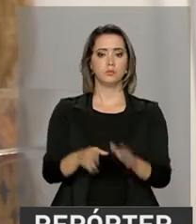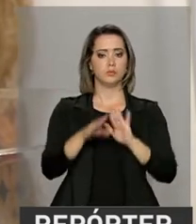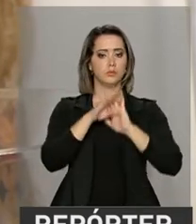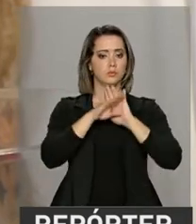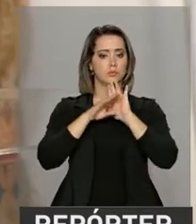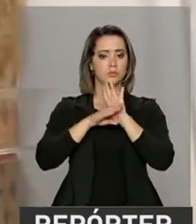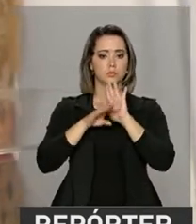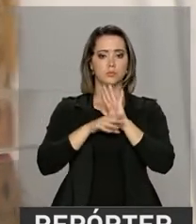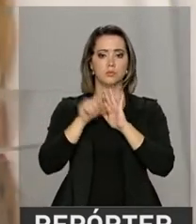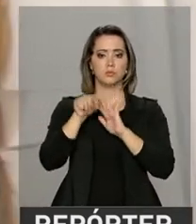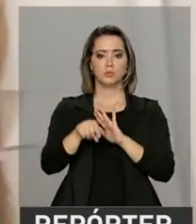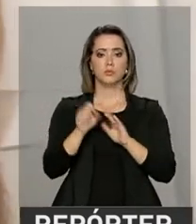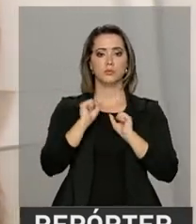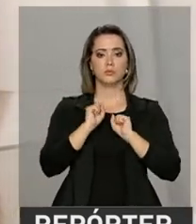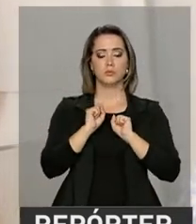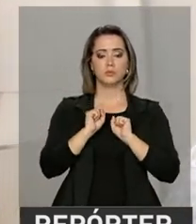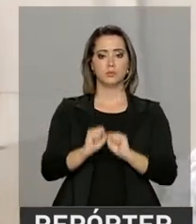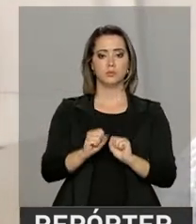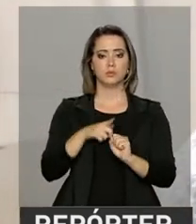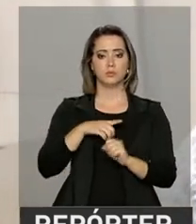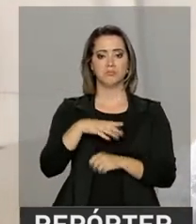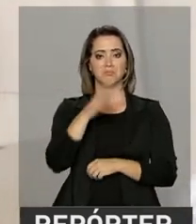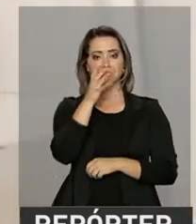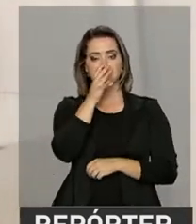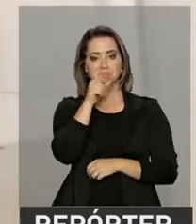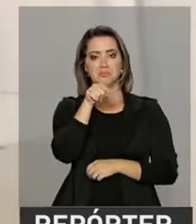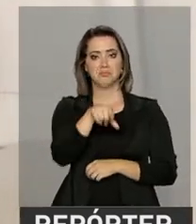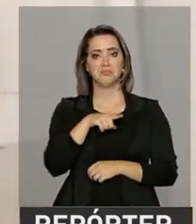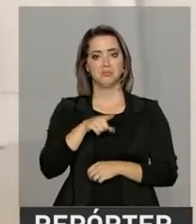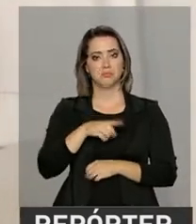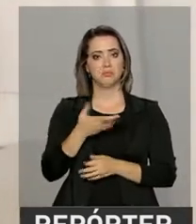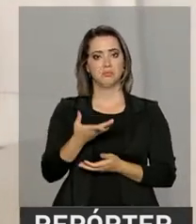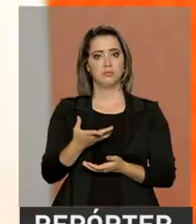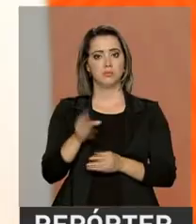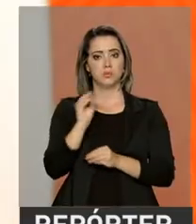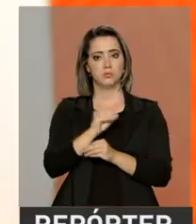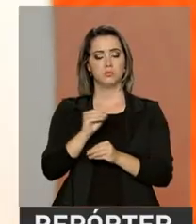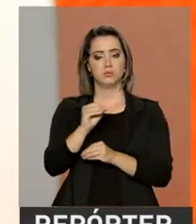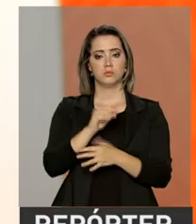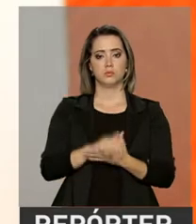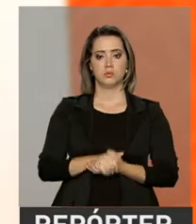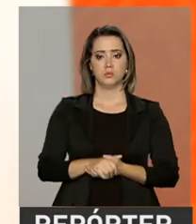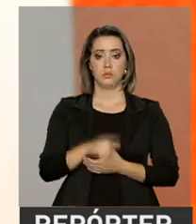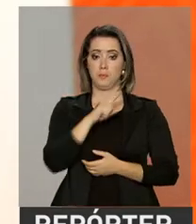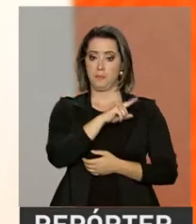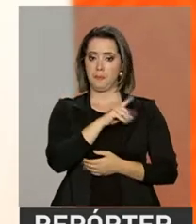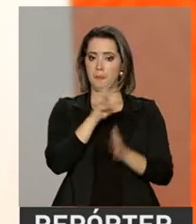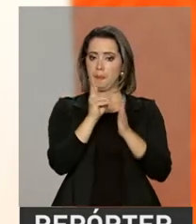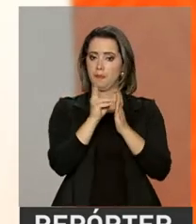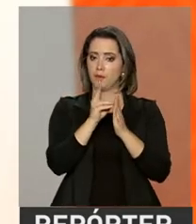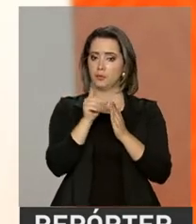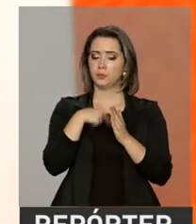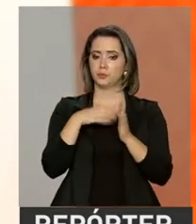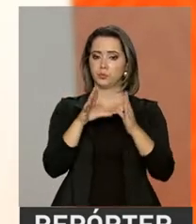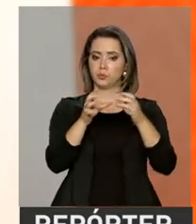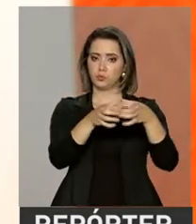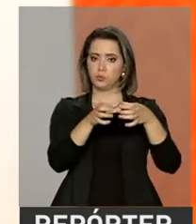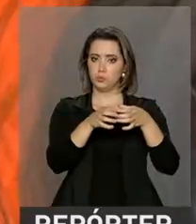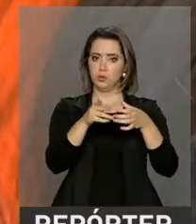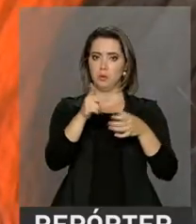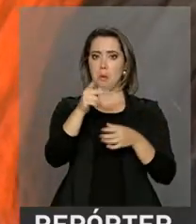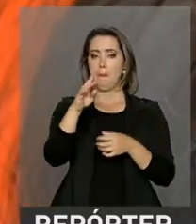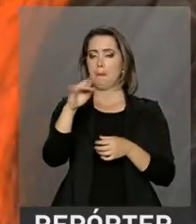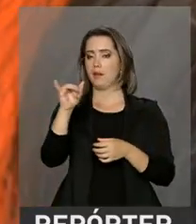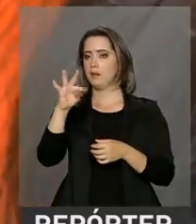projeto, ele tivesse interesse em preservar. Ivanildes faz parte da aldeia de Paratimirim